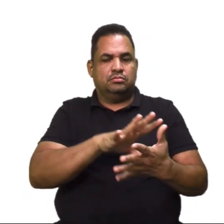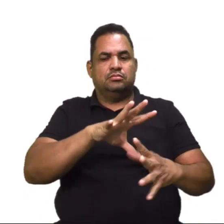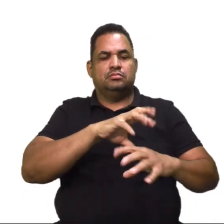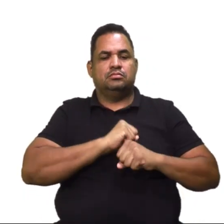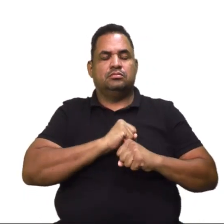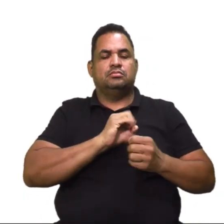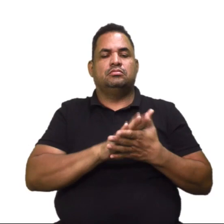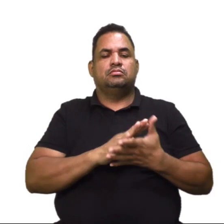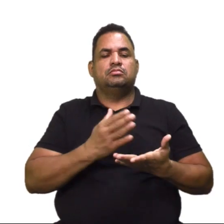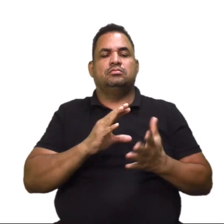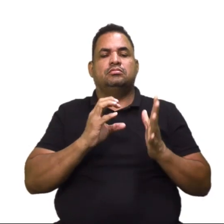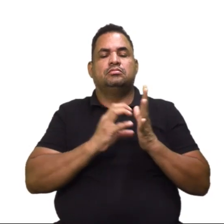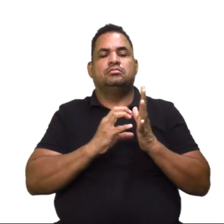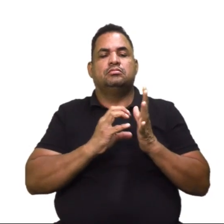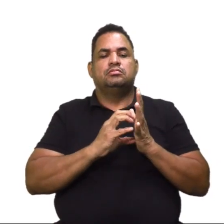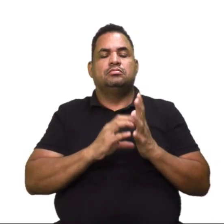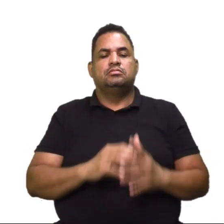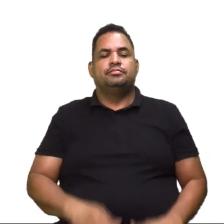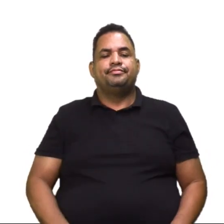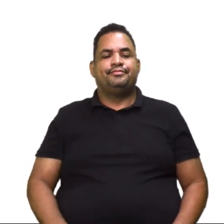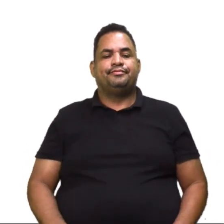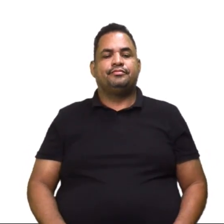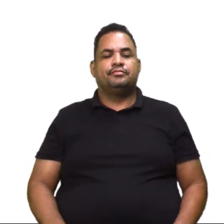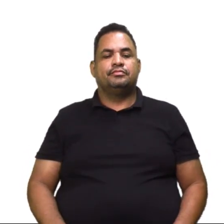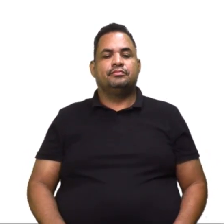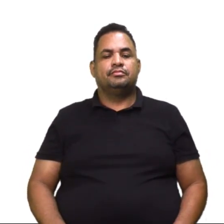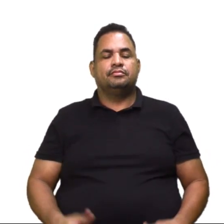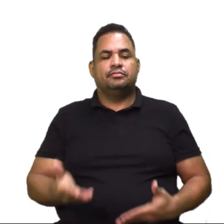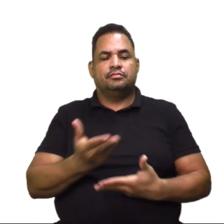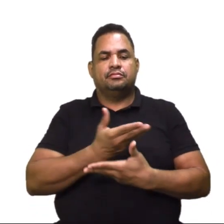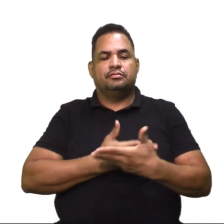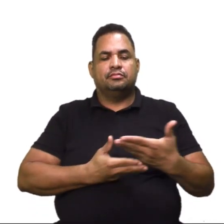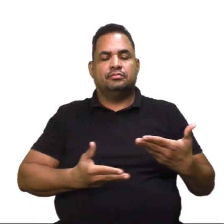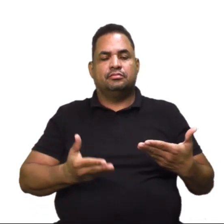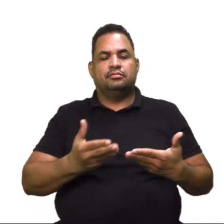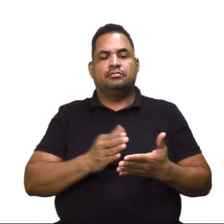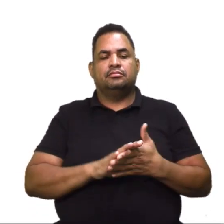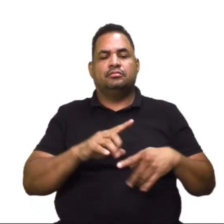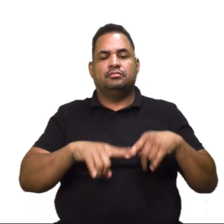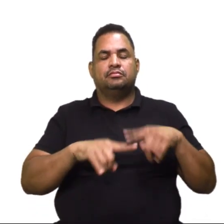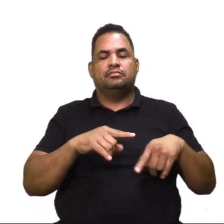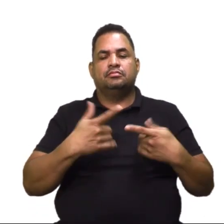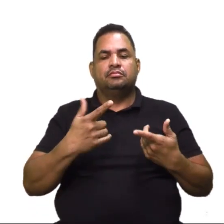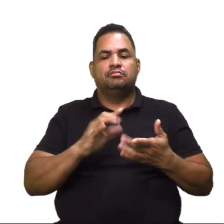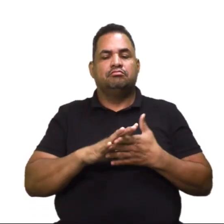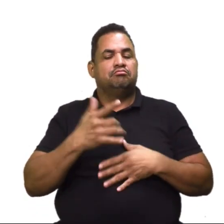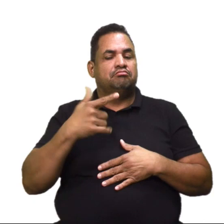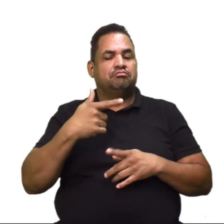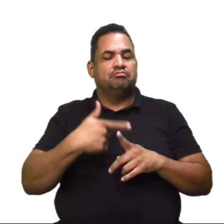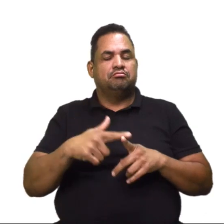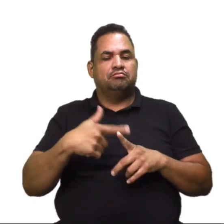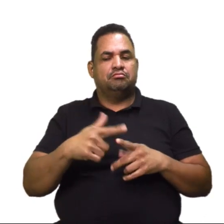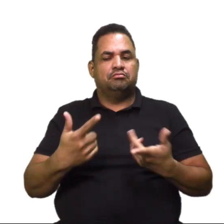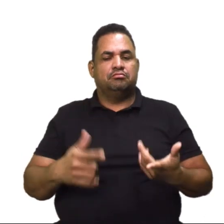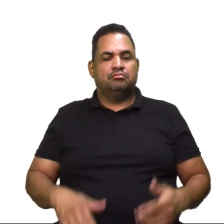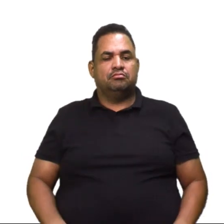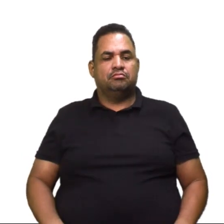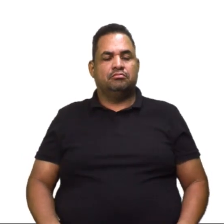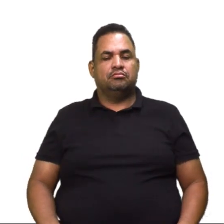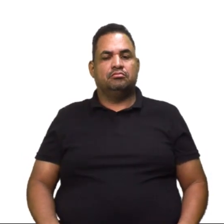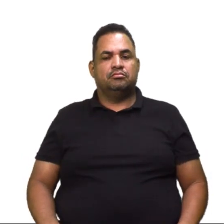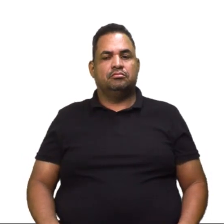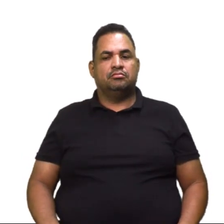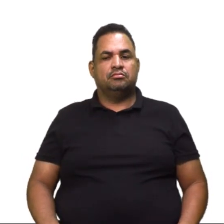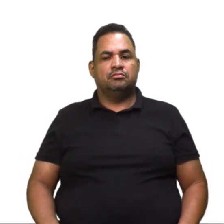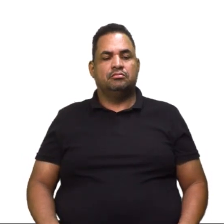agente infeccioso, no caso, o HIV. Ou compartilhamento de objetos pessoais, você não tem problema, tá? Mas então a nossa alternativa